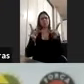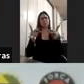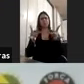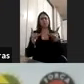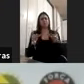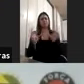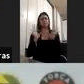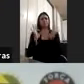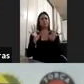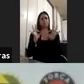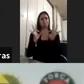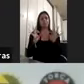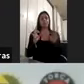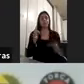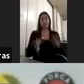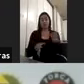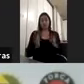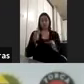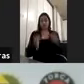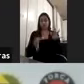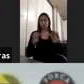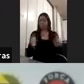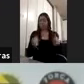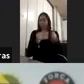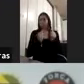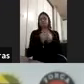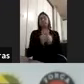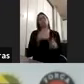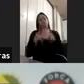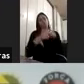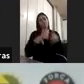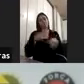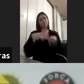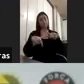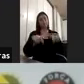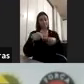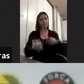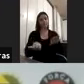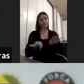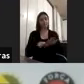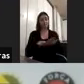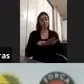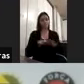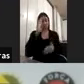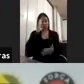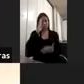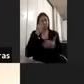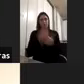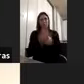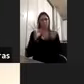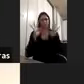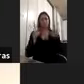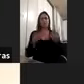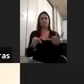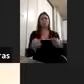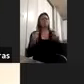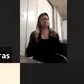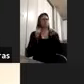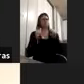chão de fábrica, tá? E tudo vai acabar bem. Eu não tenho dúvida disso, tá? Obrigada. Obrigada, gente. Tchau,